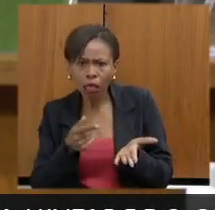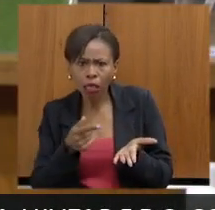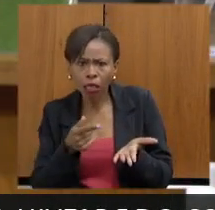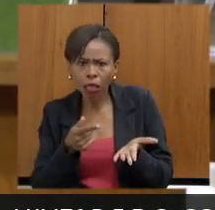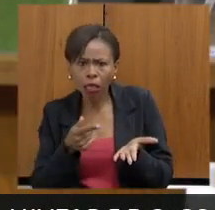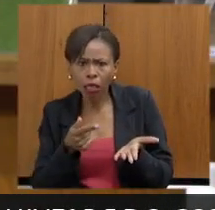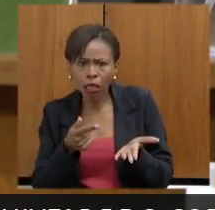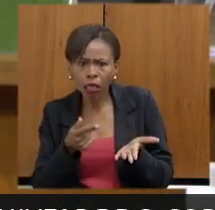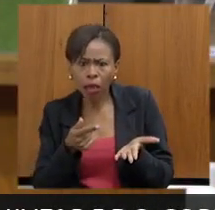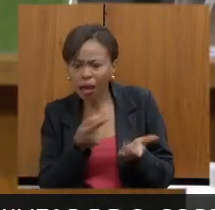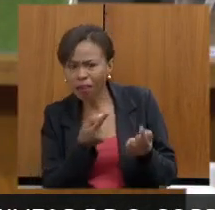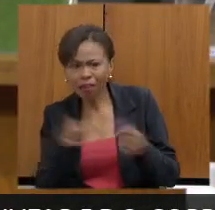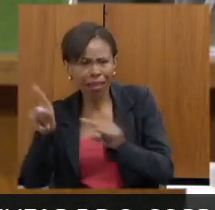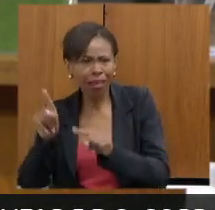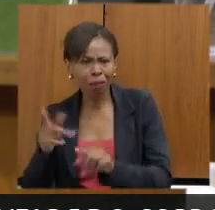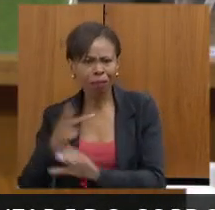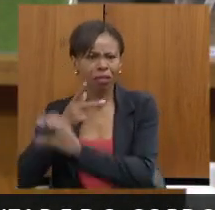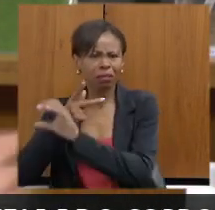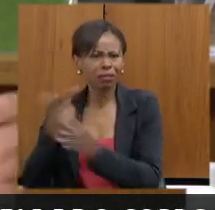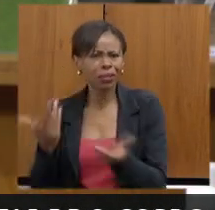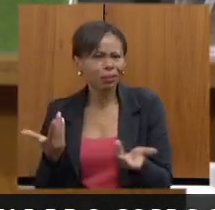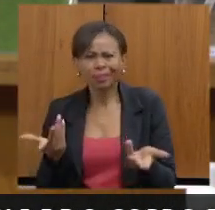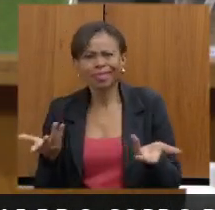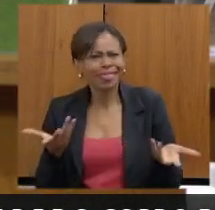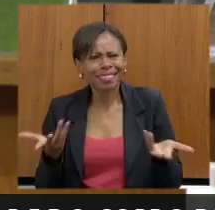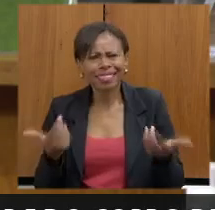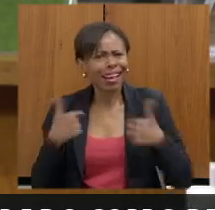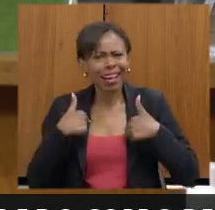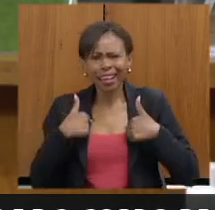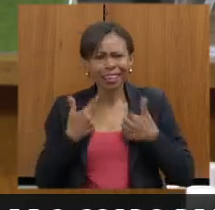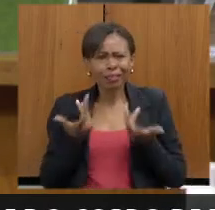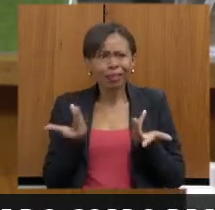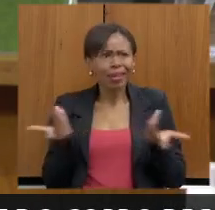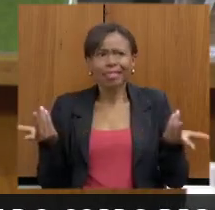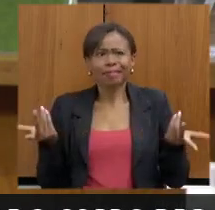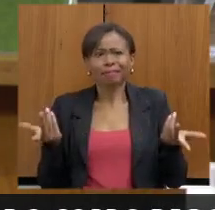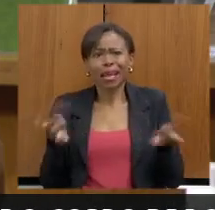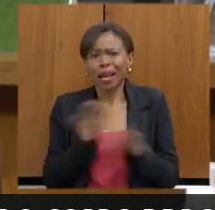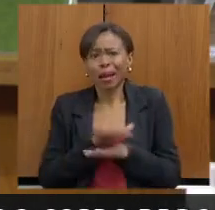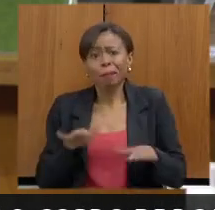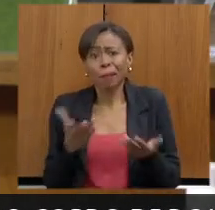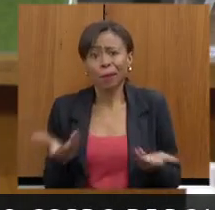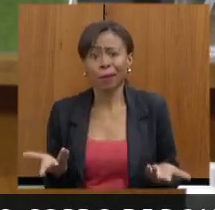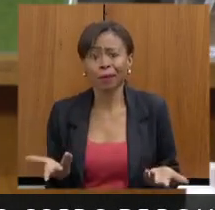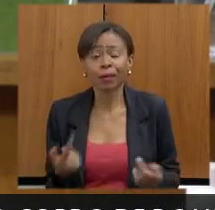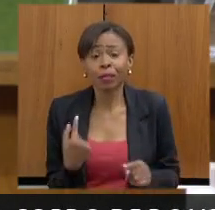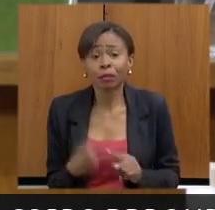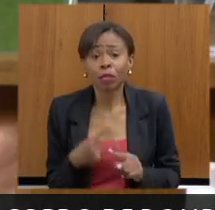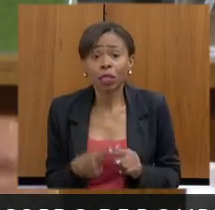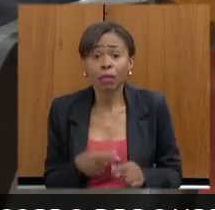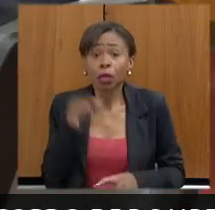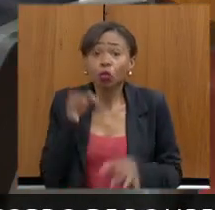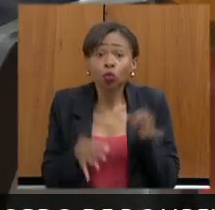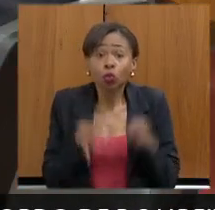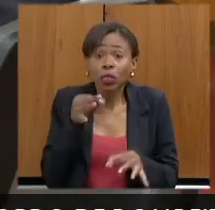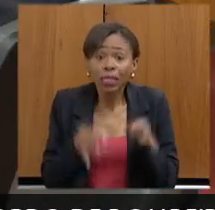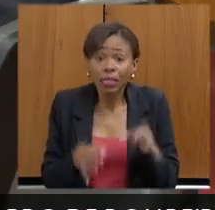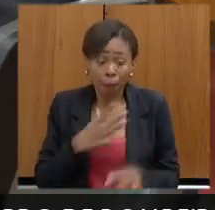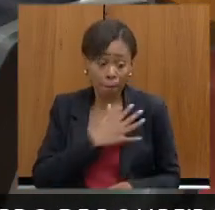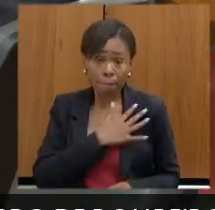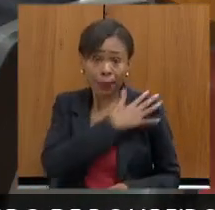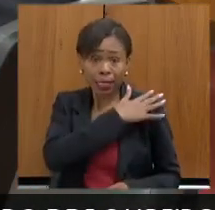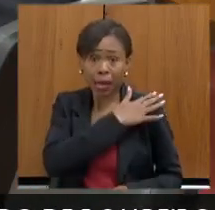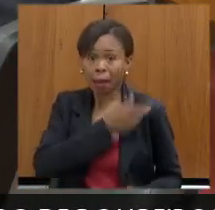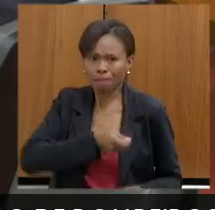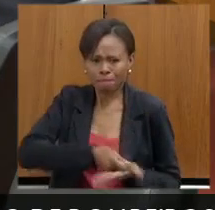eu posso ir embora daí acabou com a justiça militar acabou com tudo e a justiça ambiental afirma funciona é muito mais rigorosa